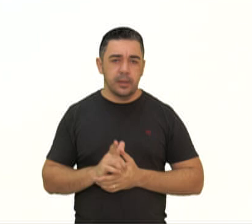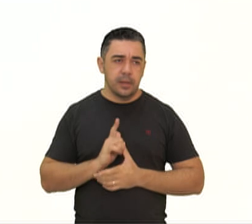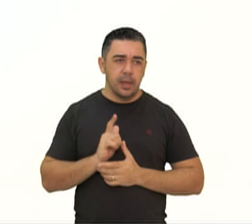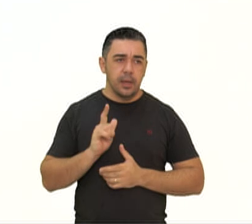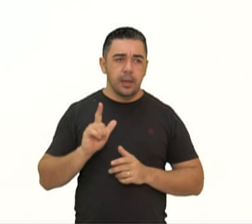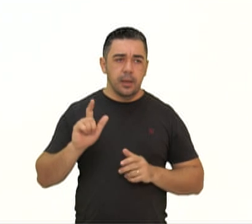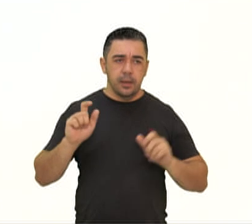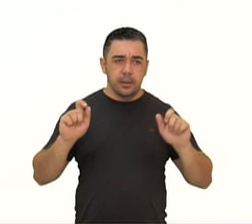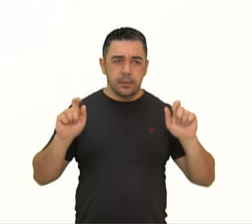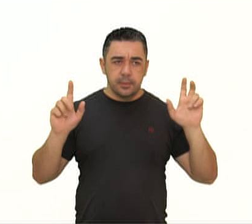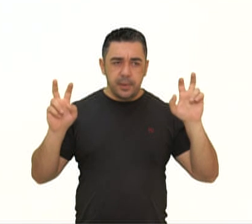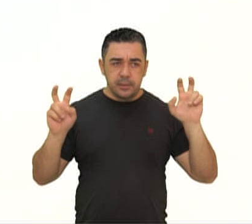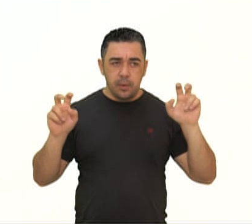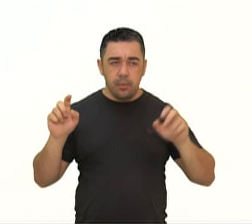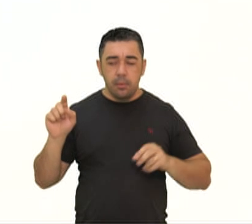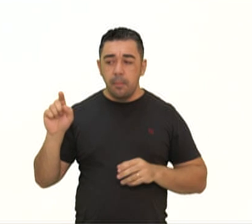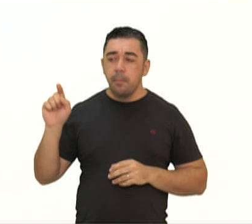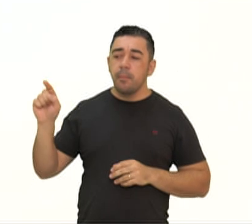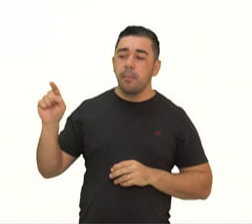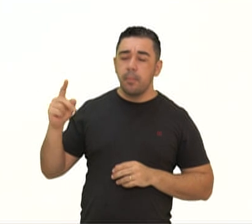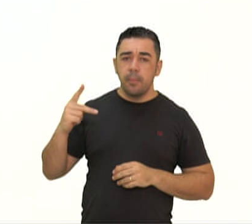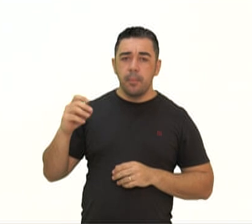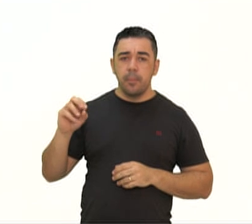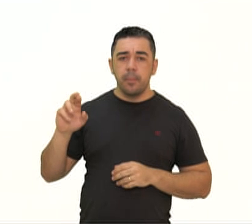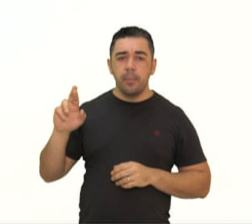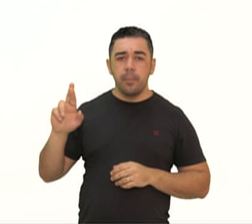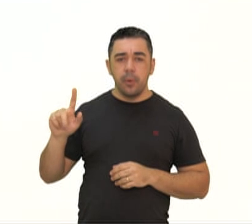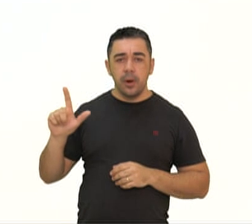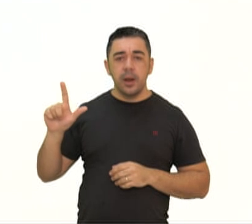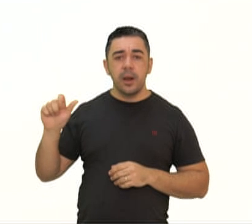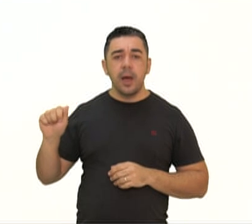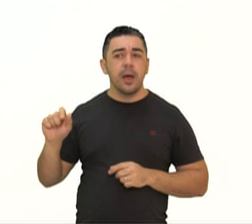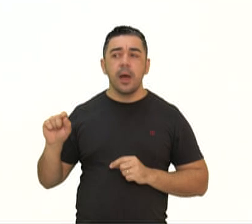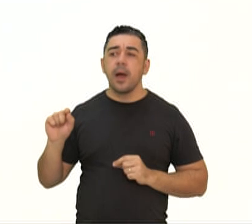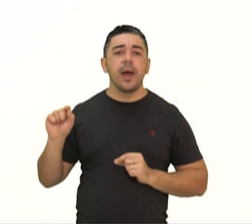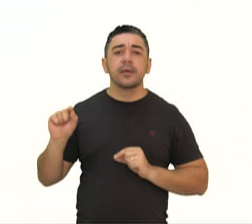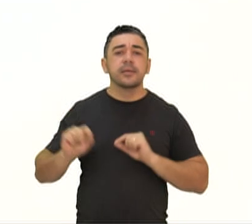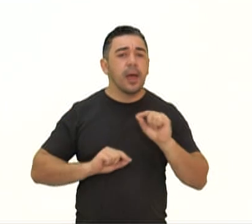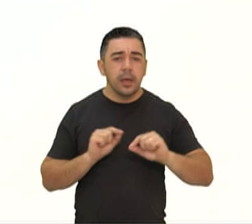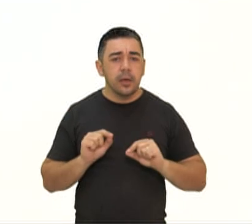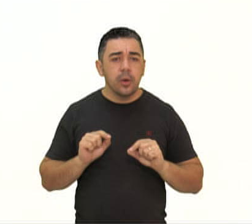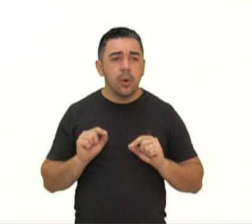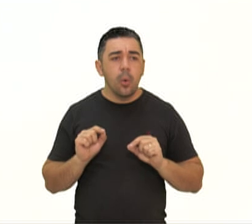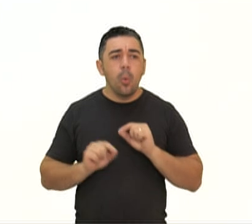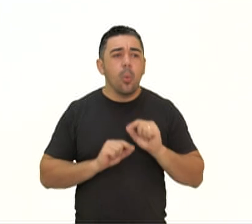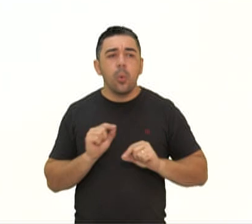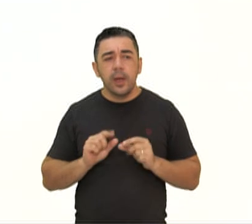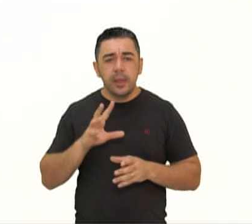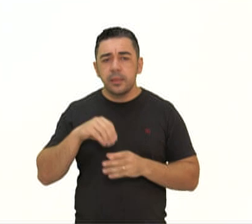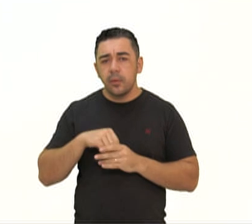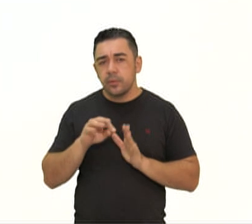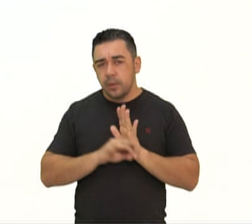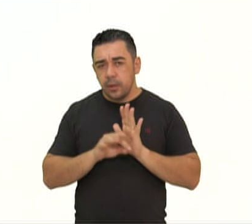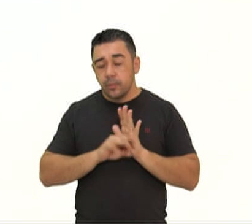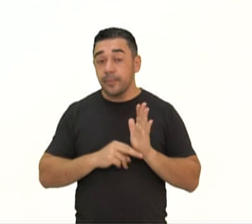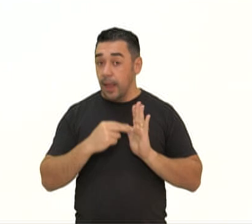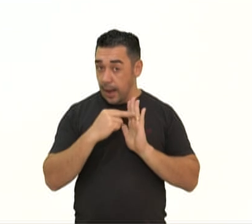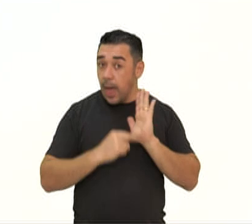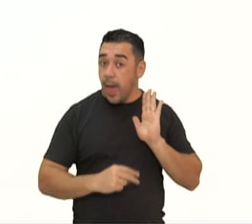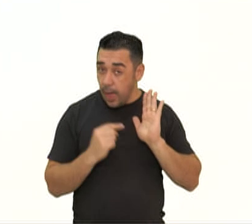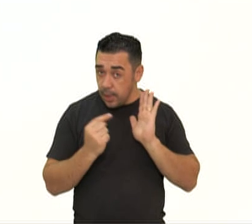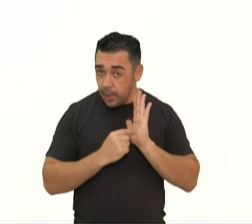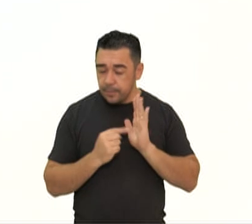expressão por lá refere-se a que ou a quem no texto? Tá? Então, leia o trecho.